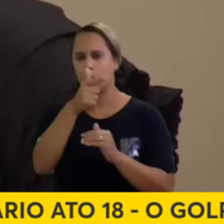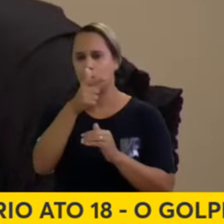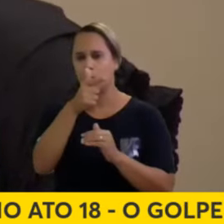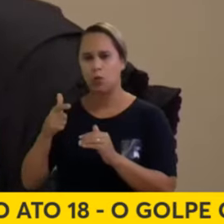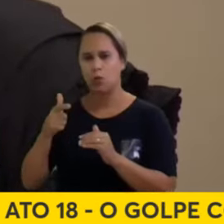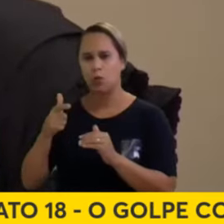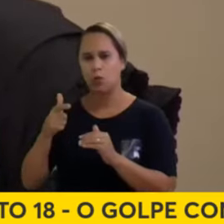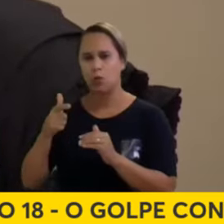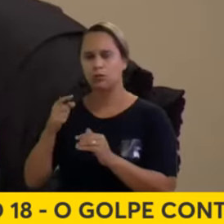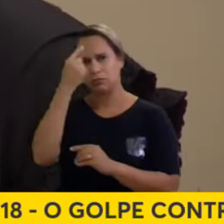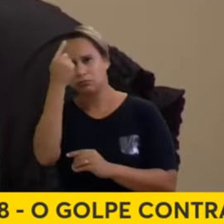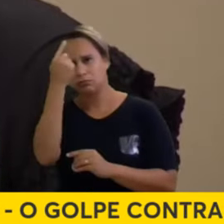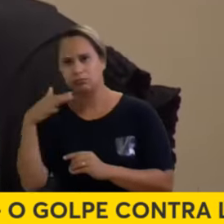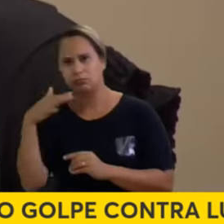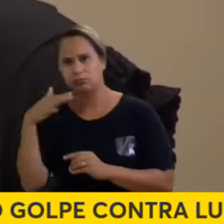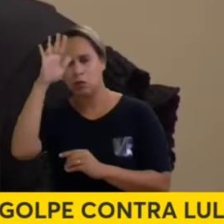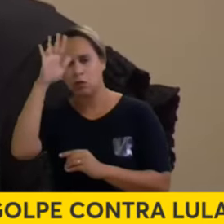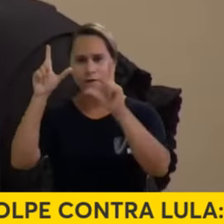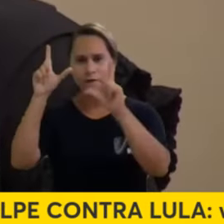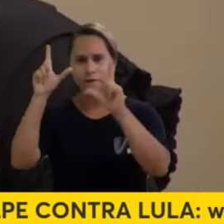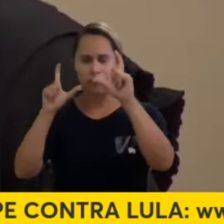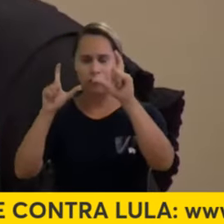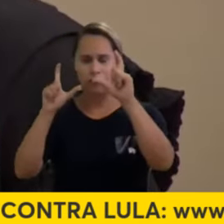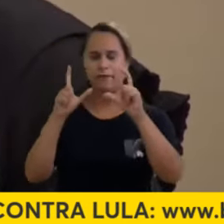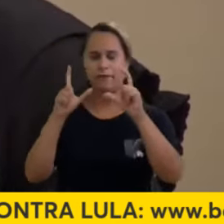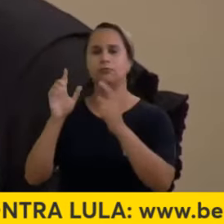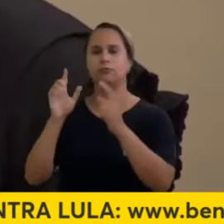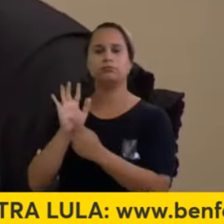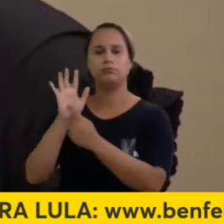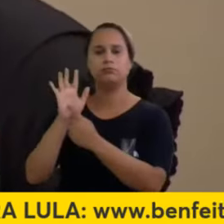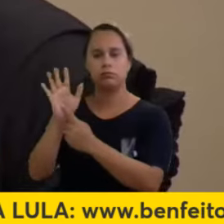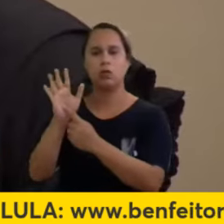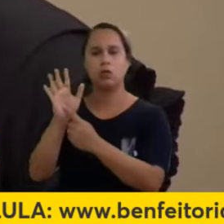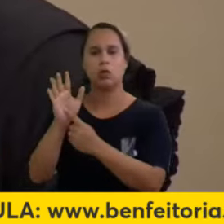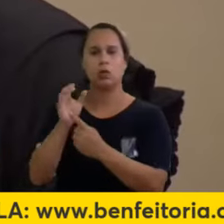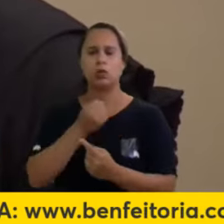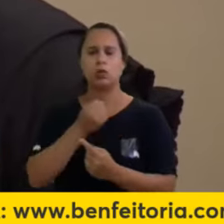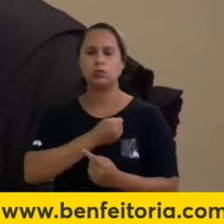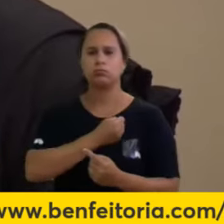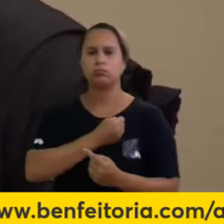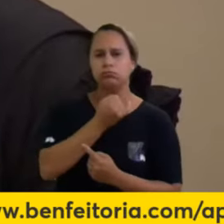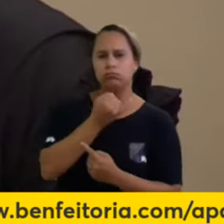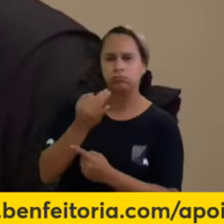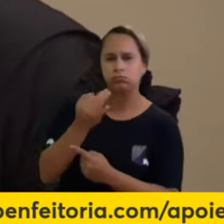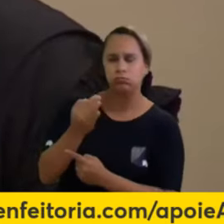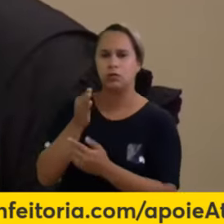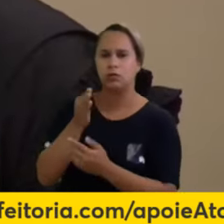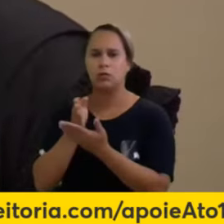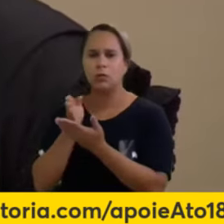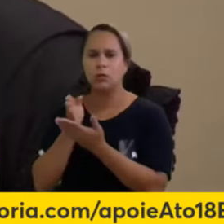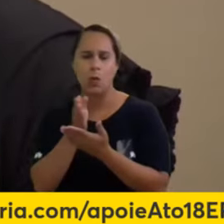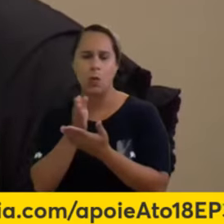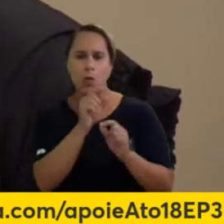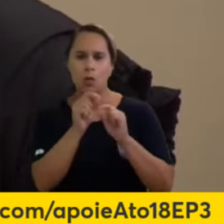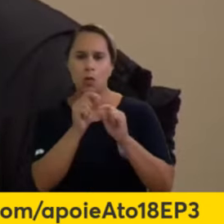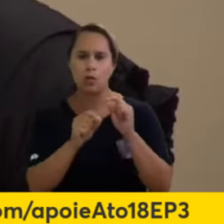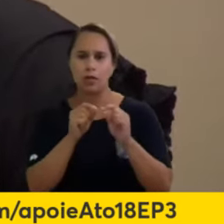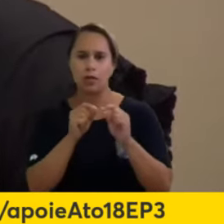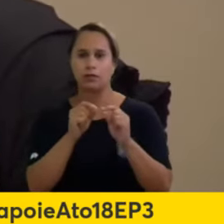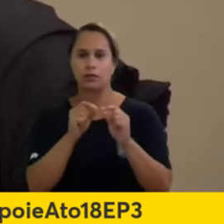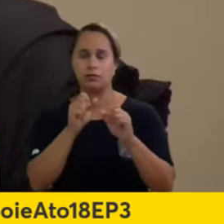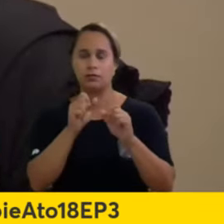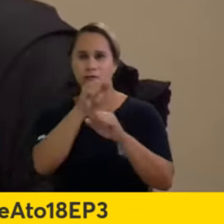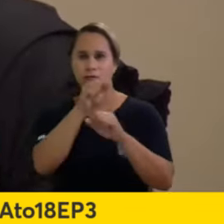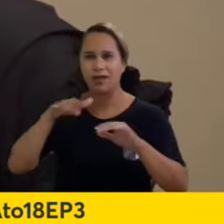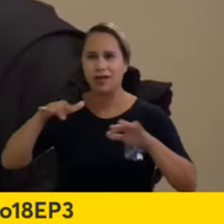apresentadas o número de vezes em que foi veiculada os meios utilizados assim como alcance que estes podem ter de modo a verificar